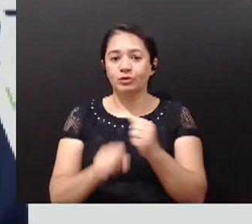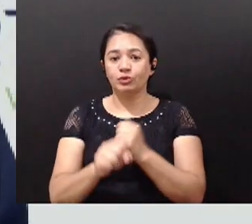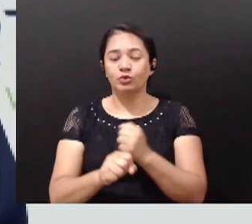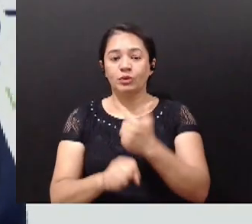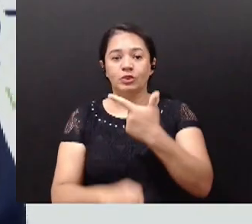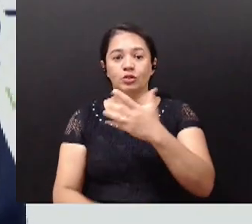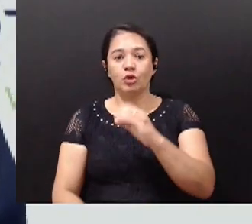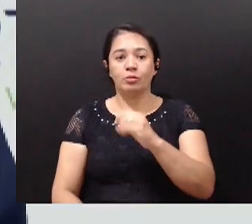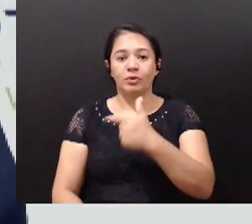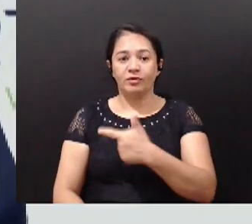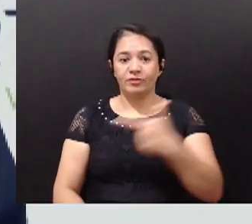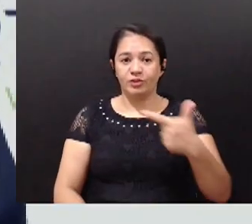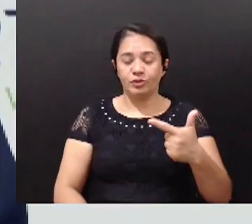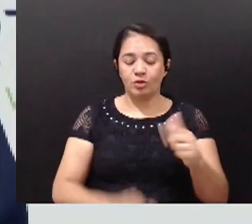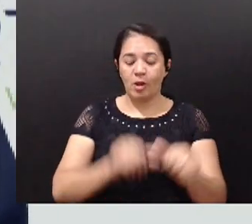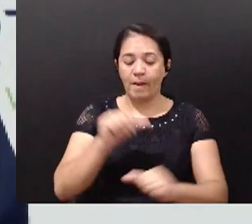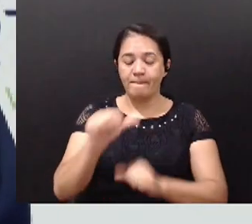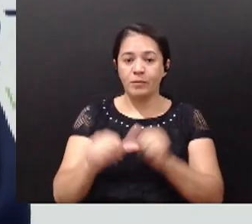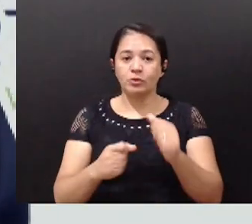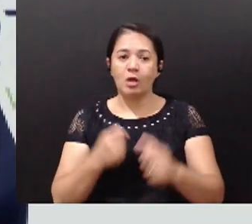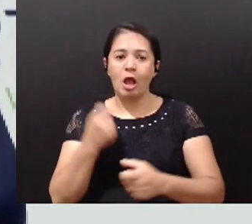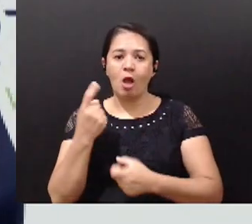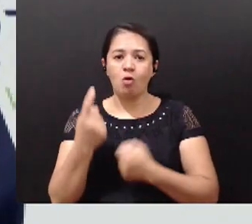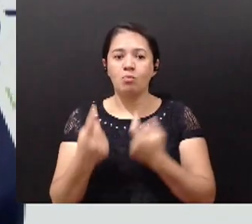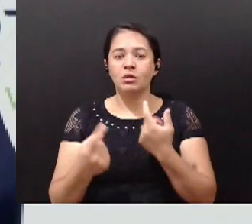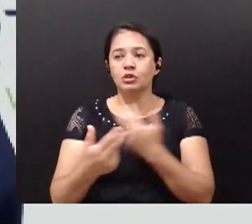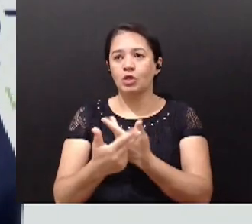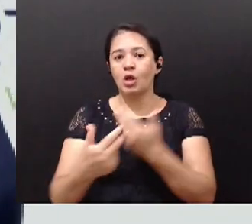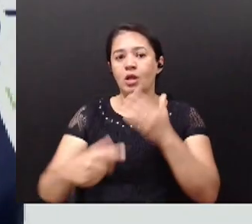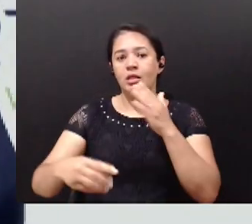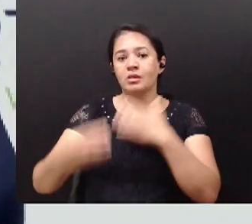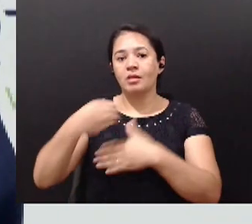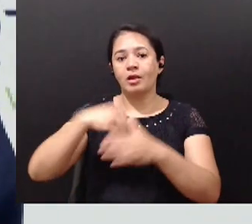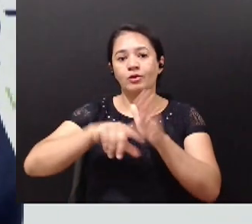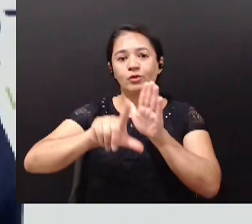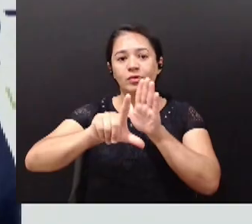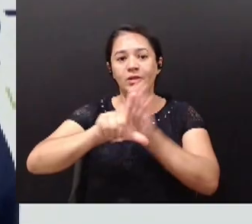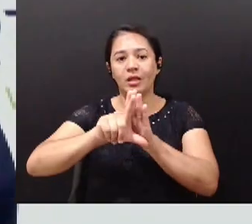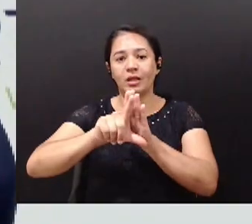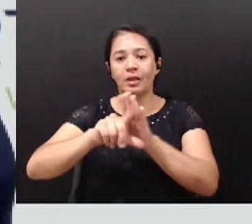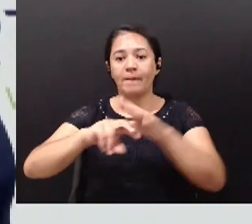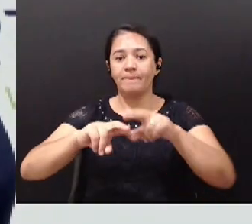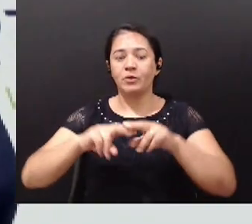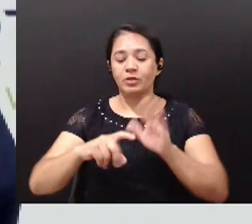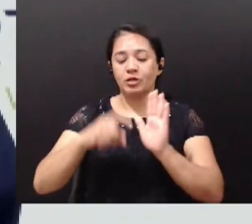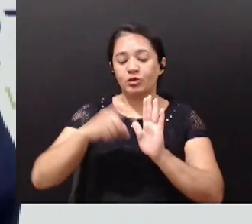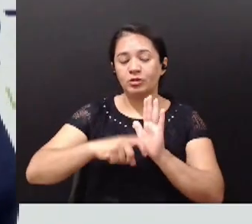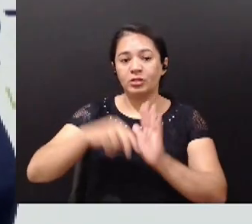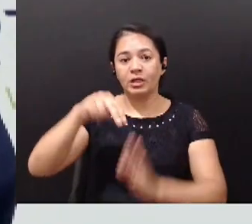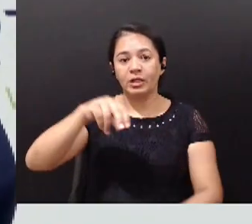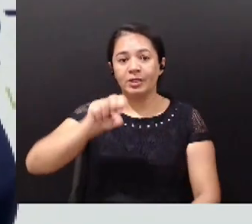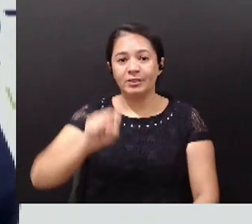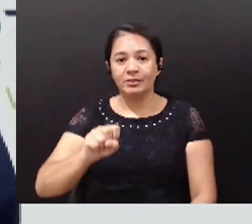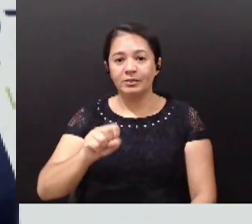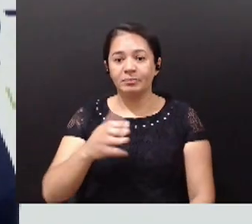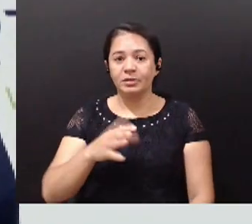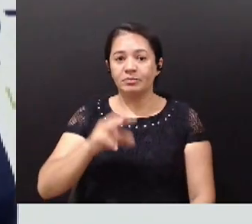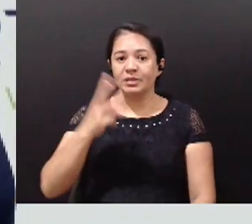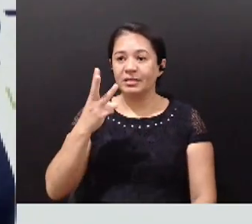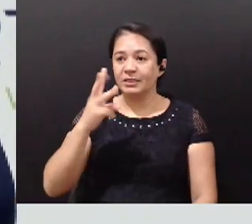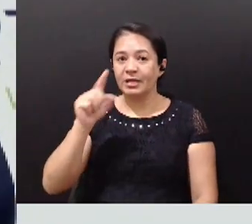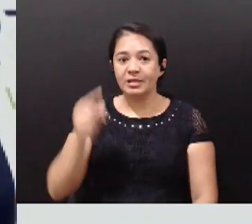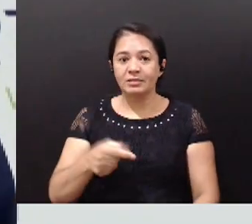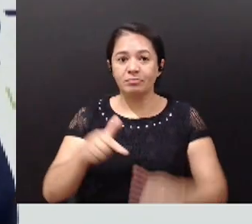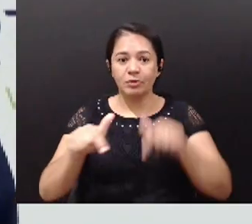pequena mudança na lei e esse rol taxativo da ANS, com mais de 3 mil serviços médicos